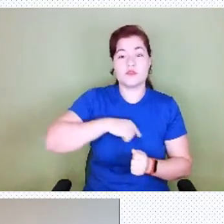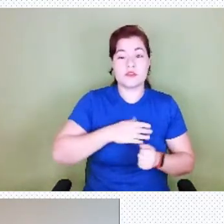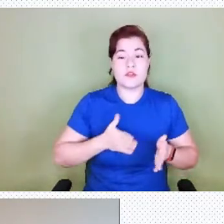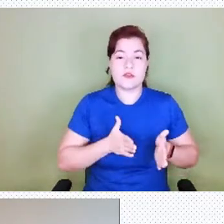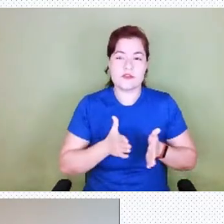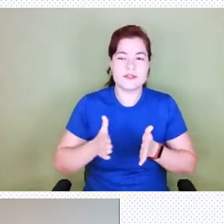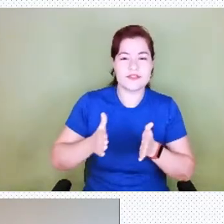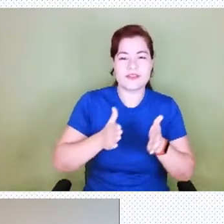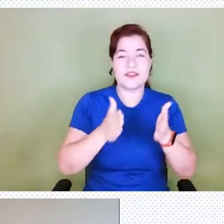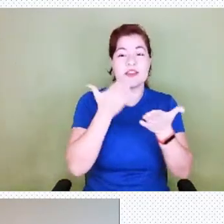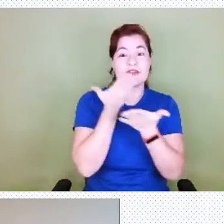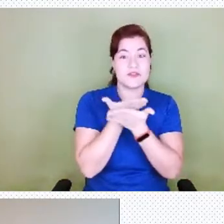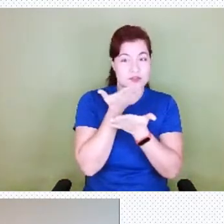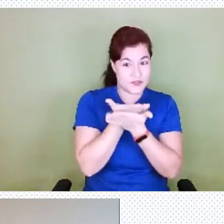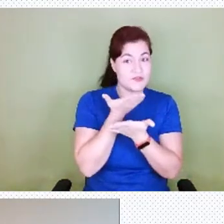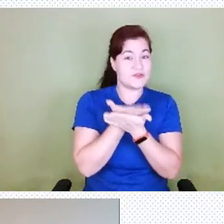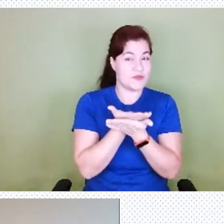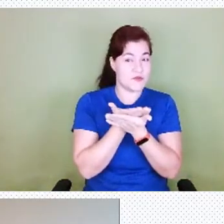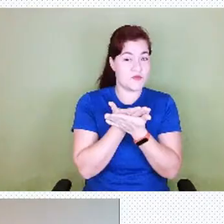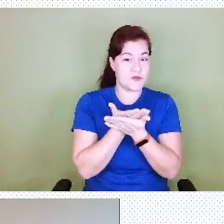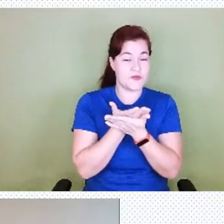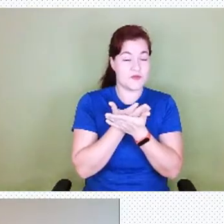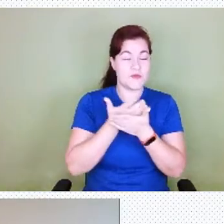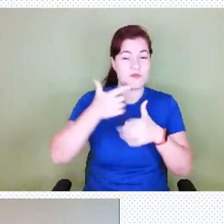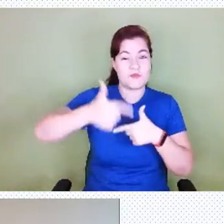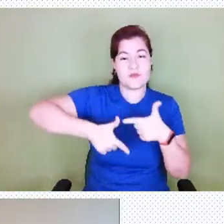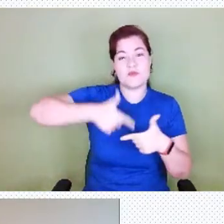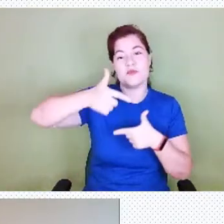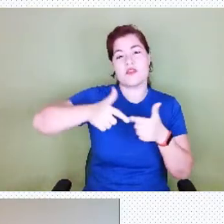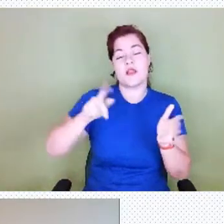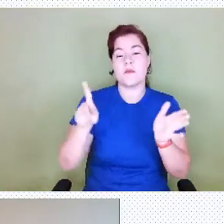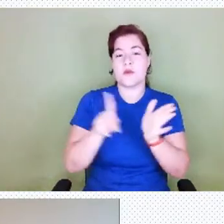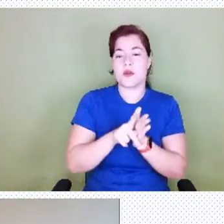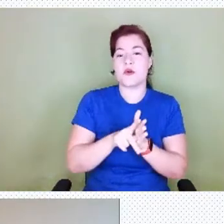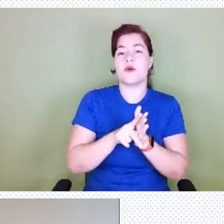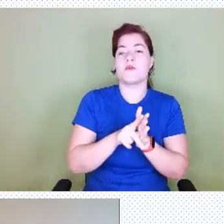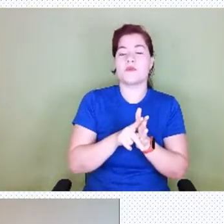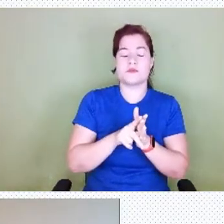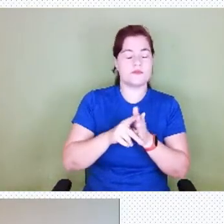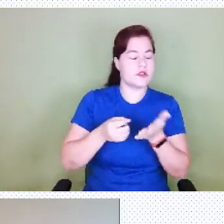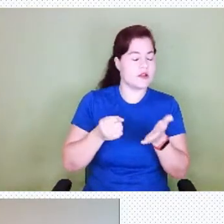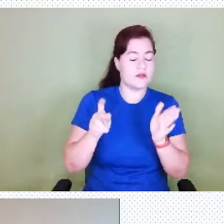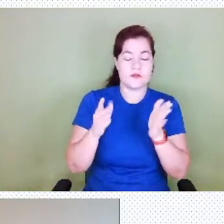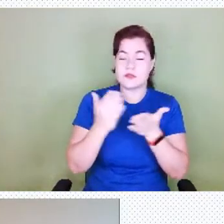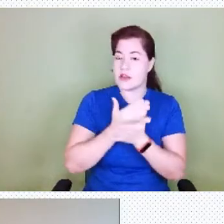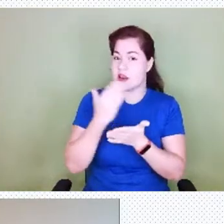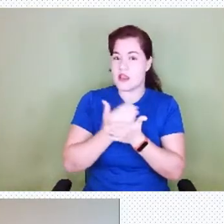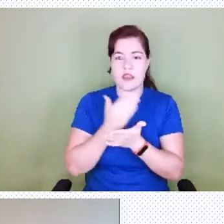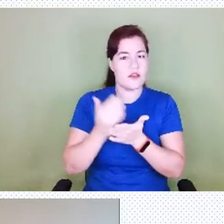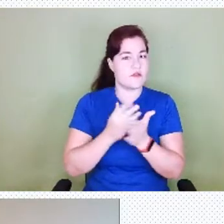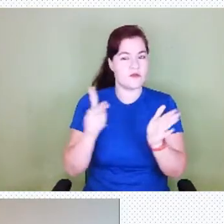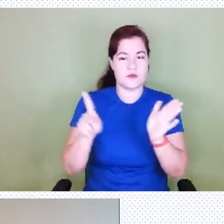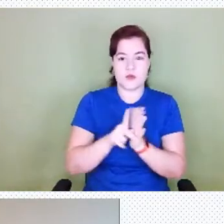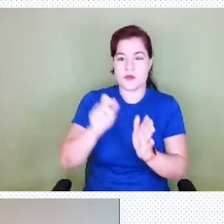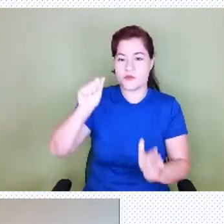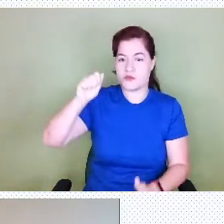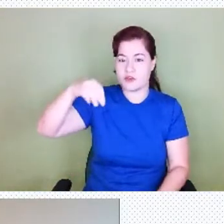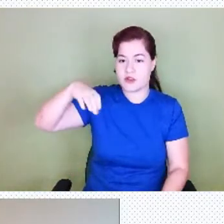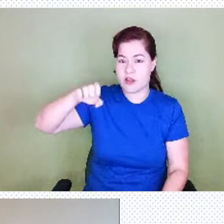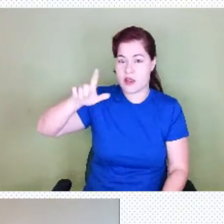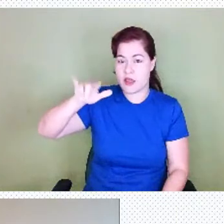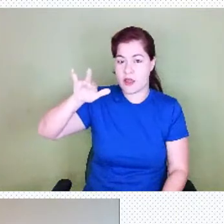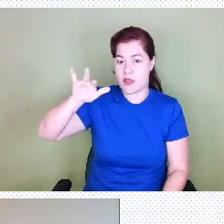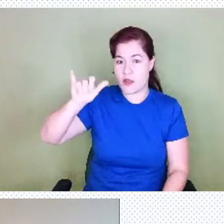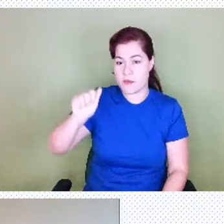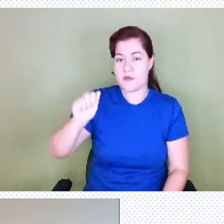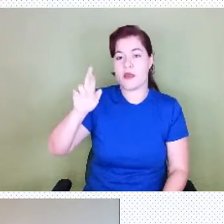do estudo da obra da benfeitora Amélia Rodrigues. Este projeto criado,